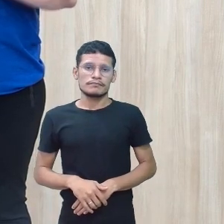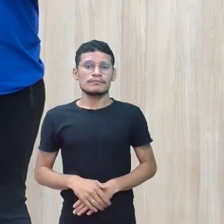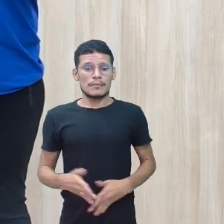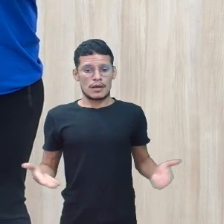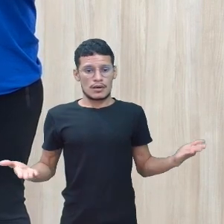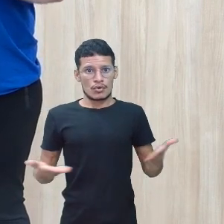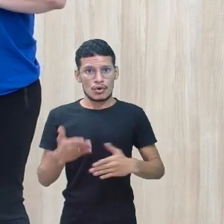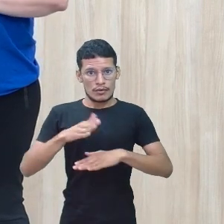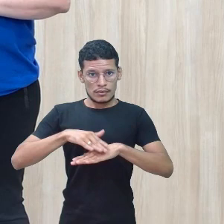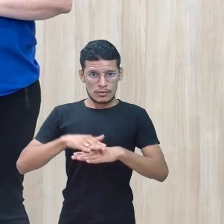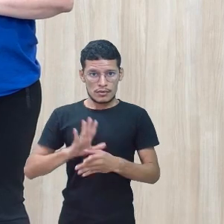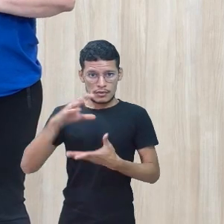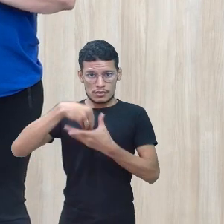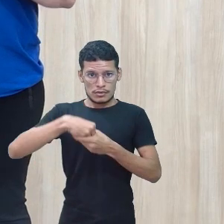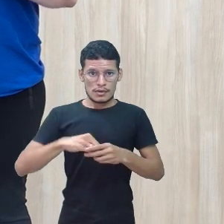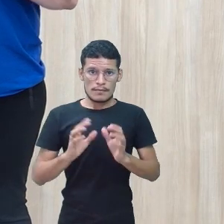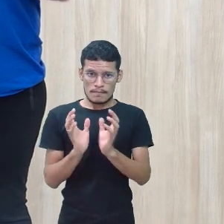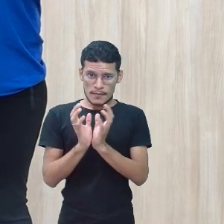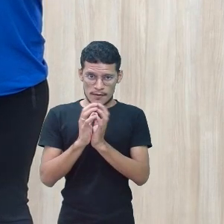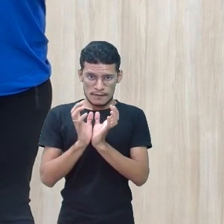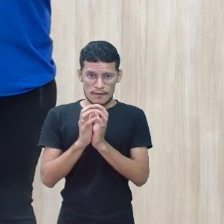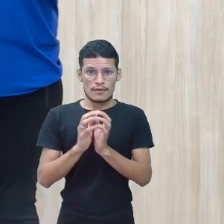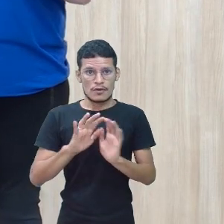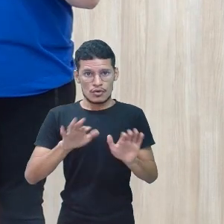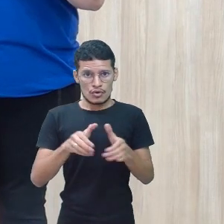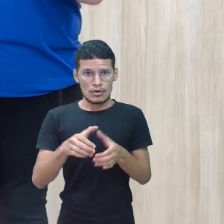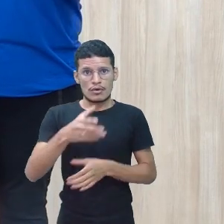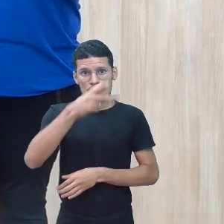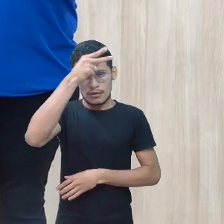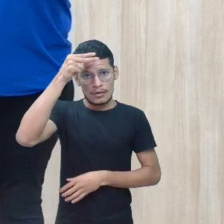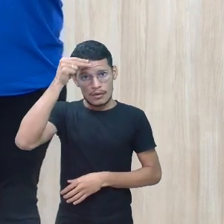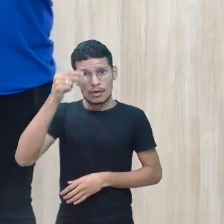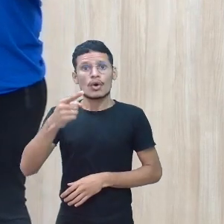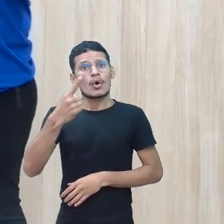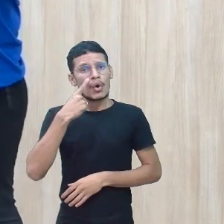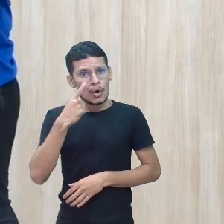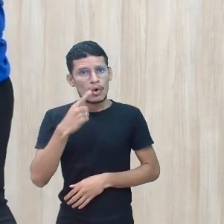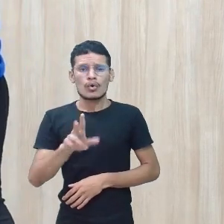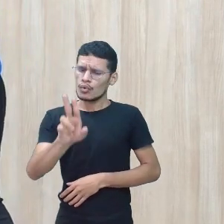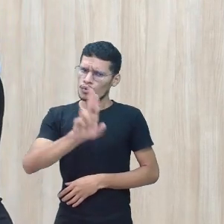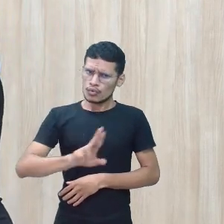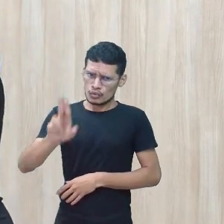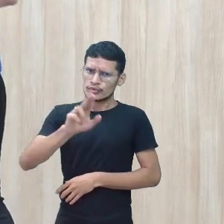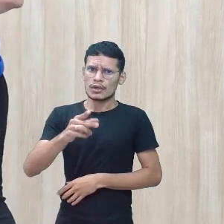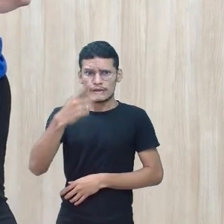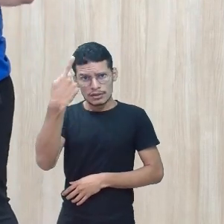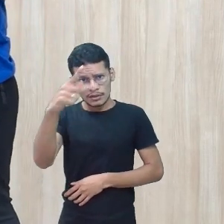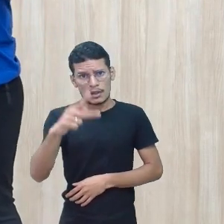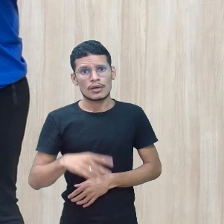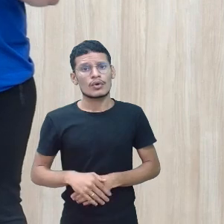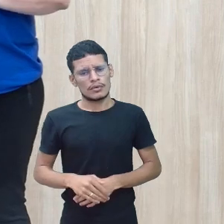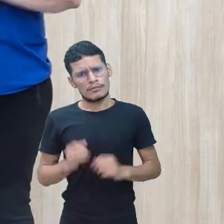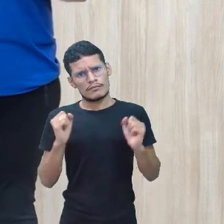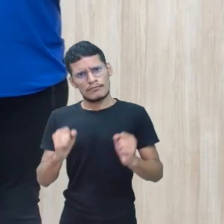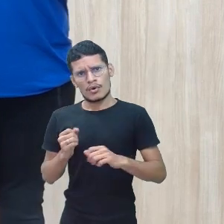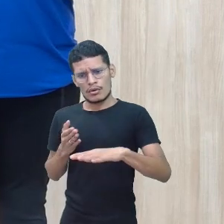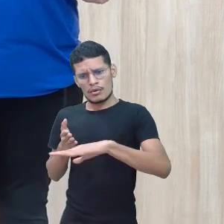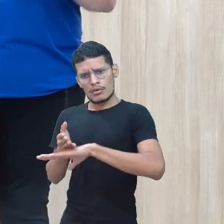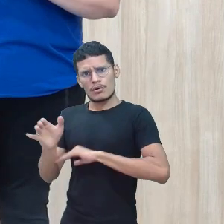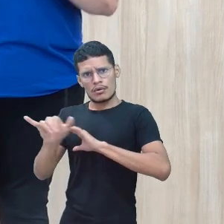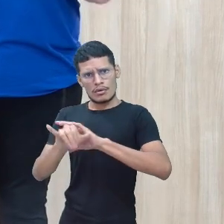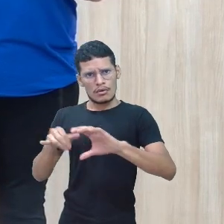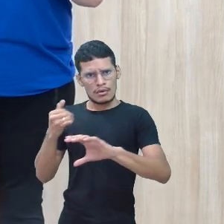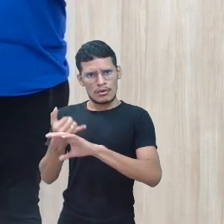pela rede municipal. Então, vai lá, usufrui daquilo que é seu. Entra no YouTube, assiste